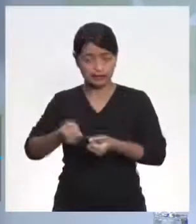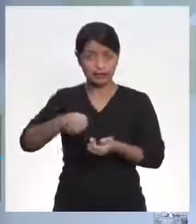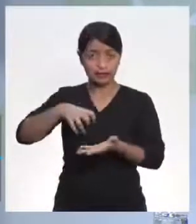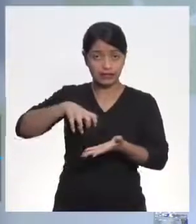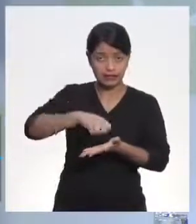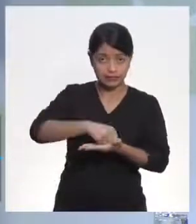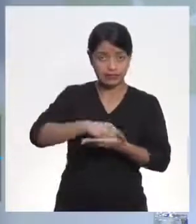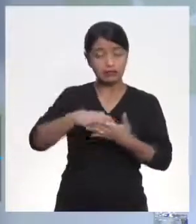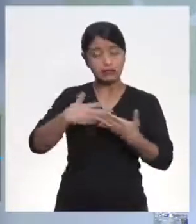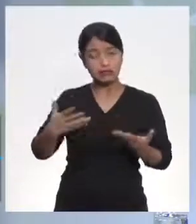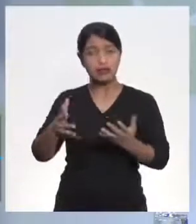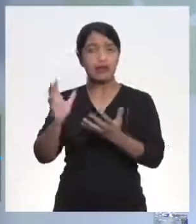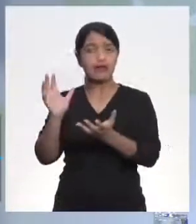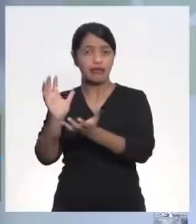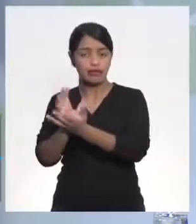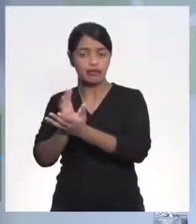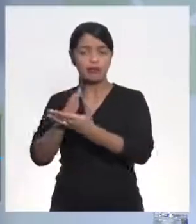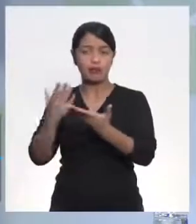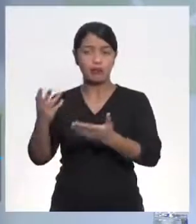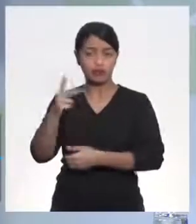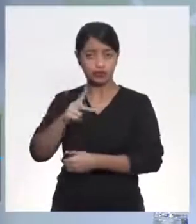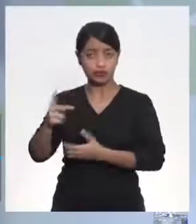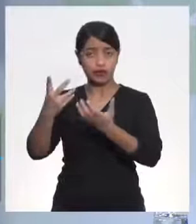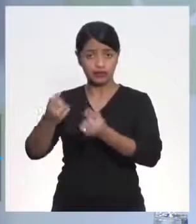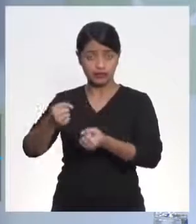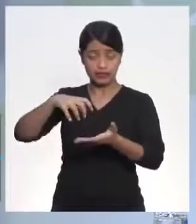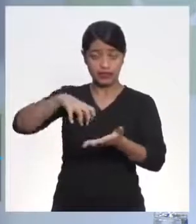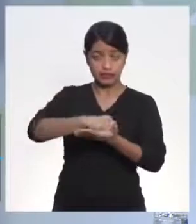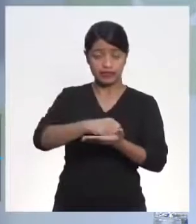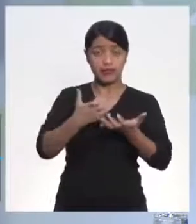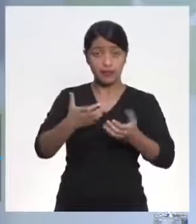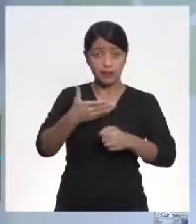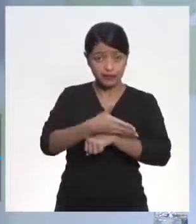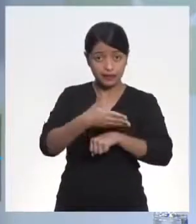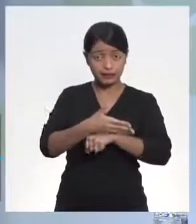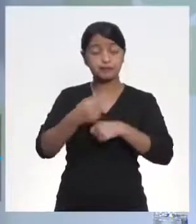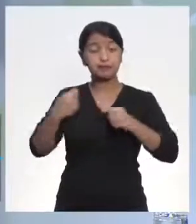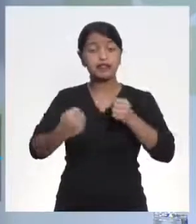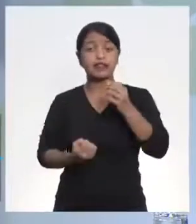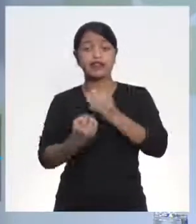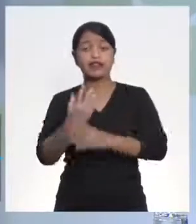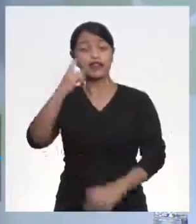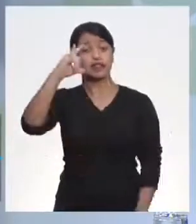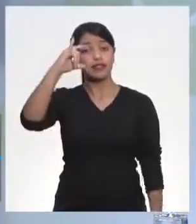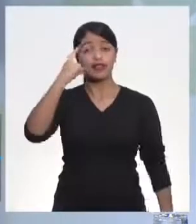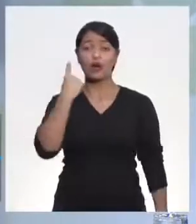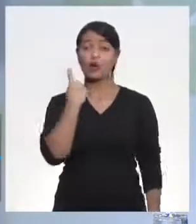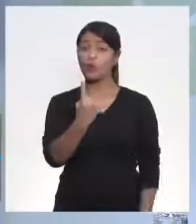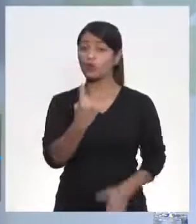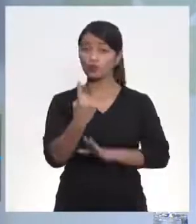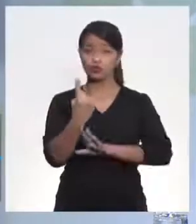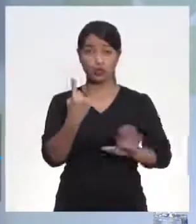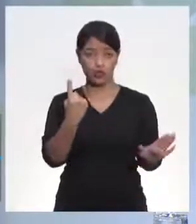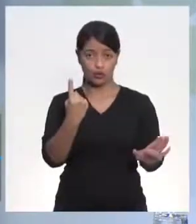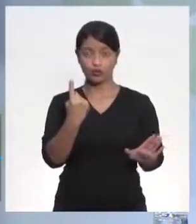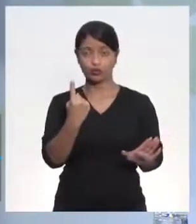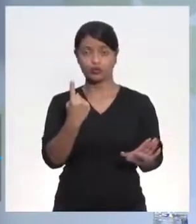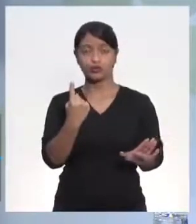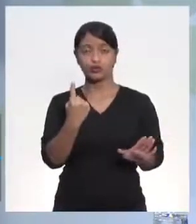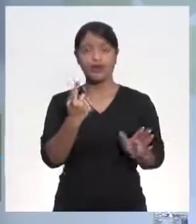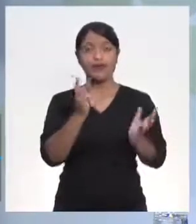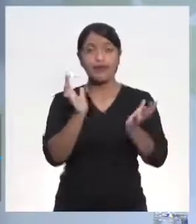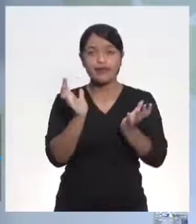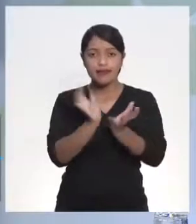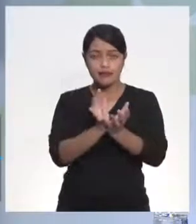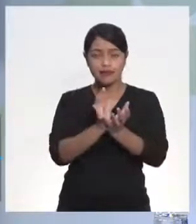o professor, claro, que for participar, vocês têm que ter um Instagram, né? Apenas uma página para